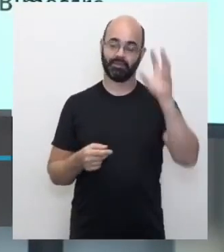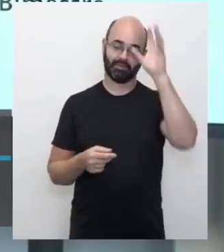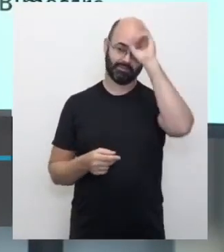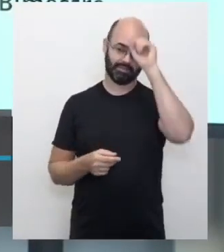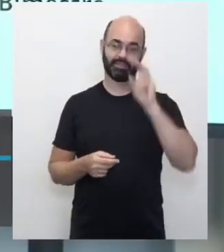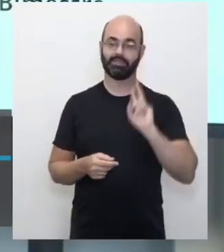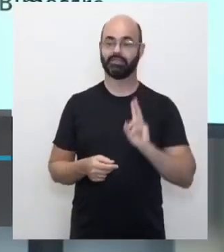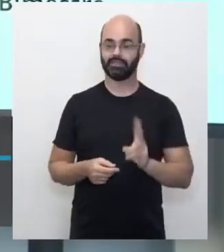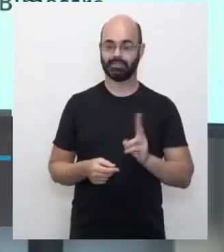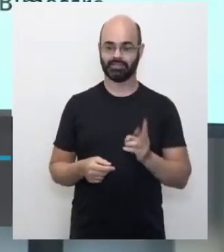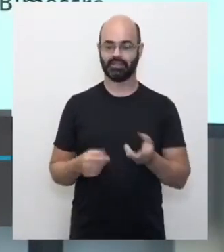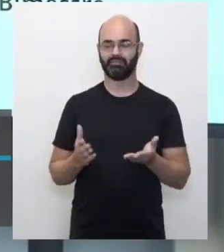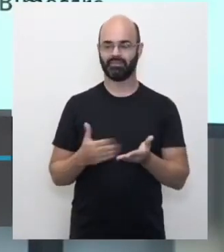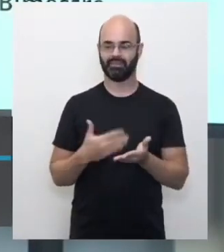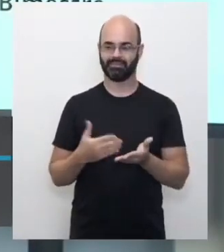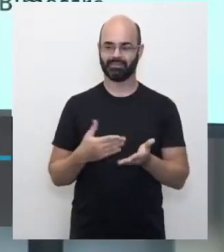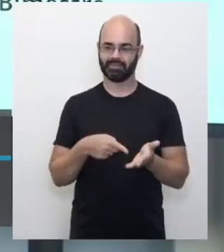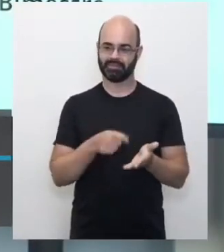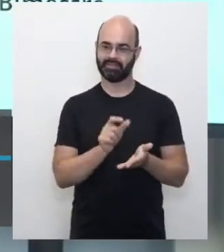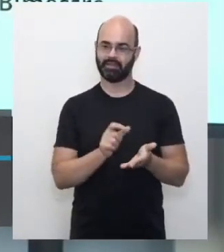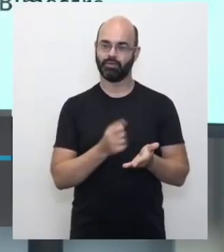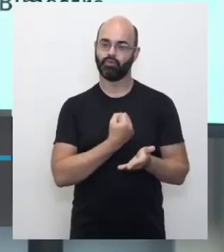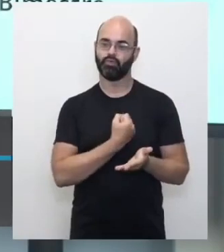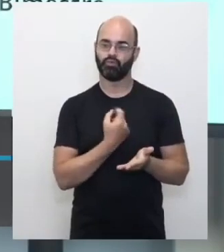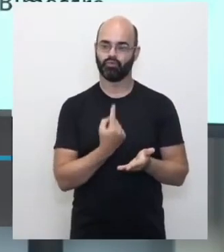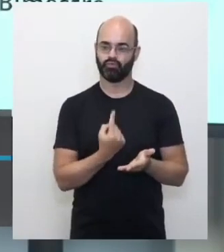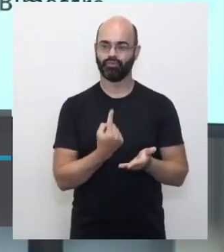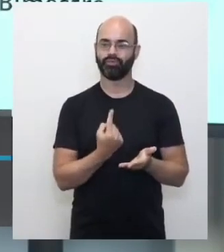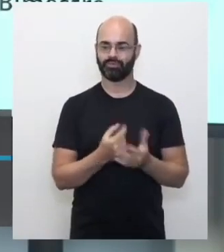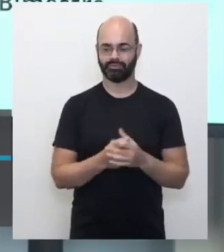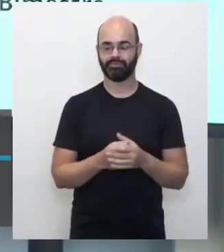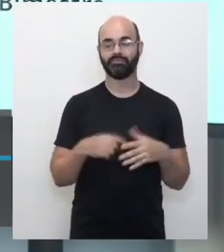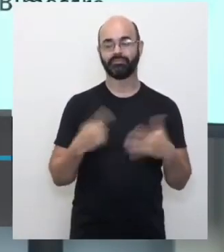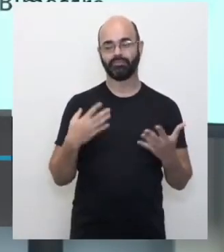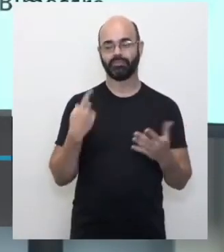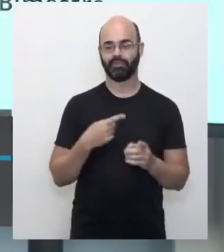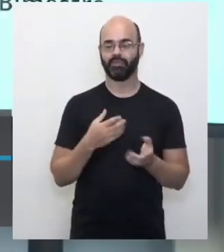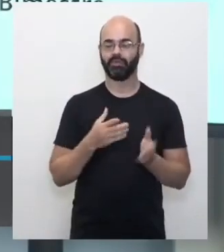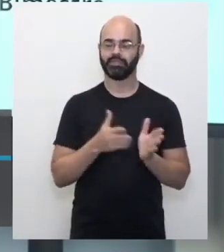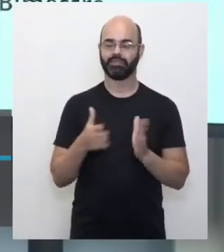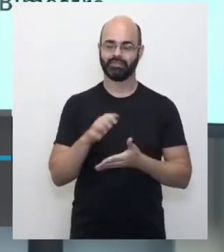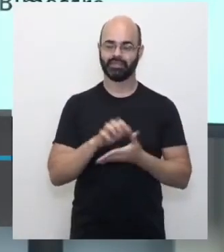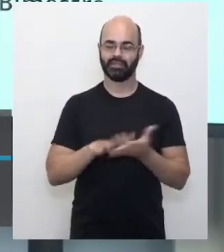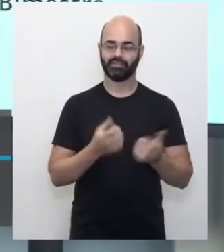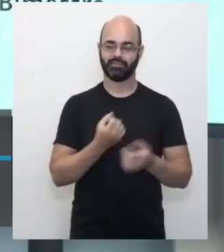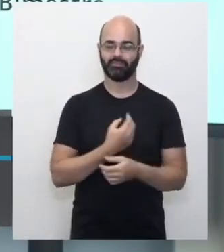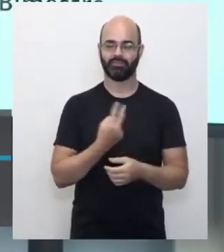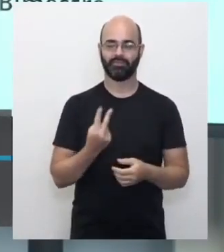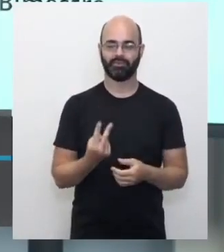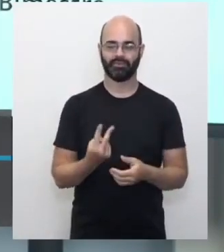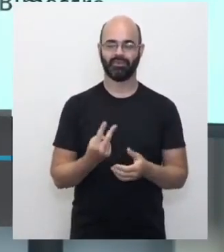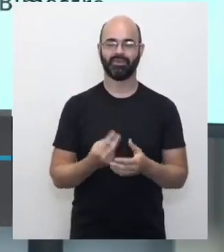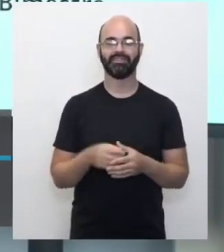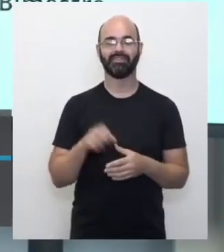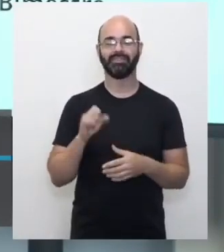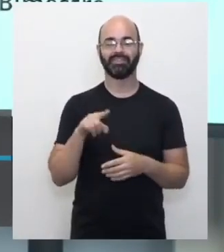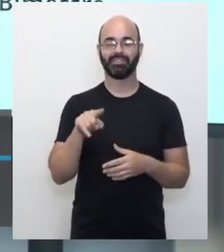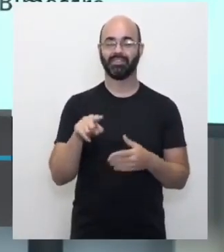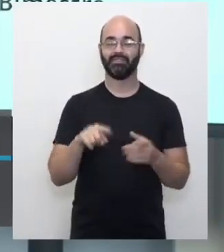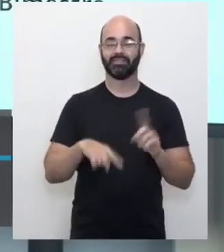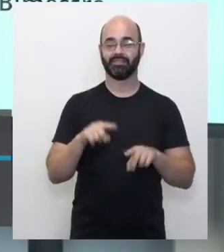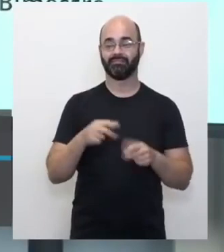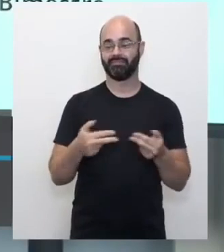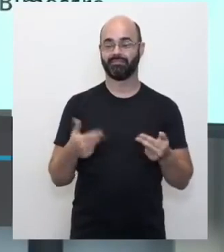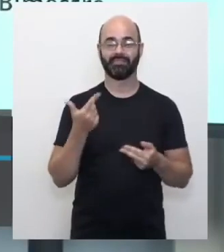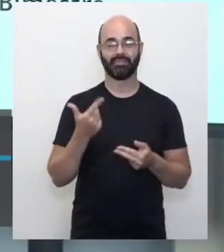Sempre, volume 1, e nós estamos na sequência de atividades número 2, tá bom? Se você não tem esse material, vai separar aí